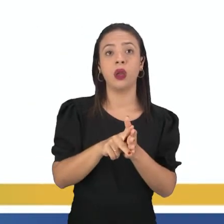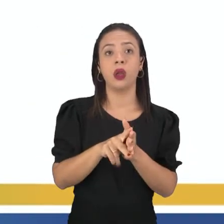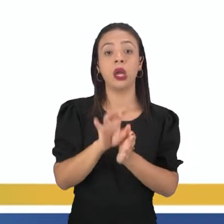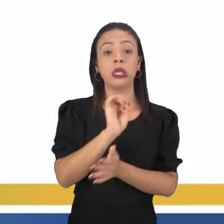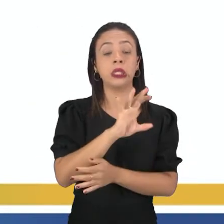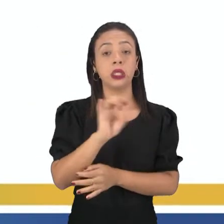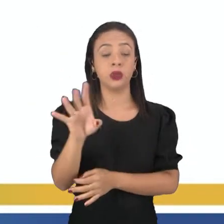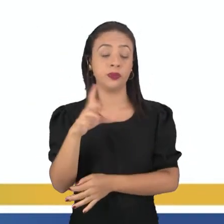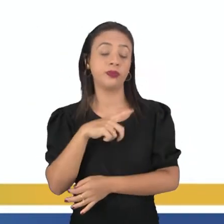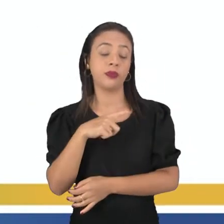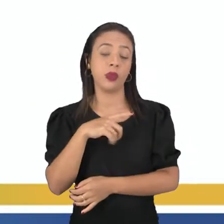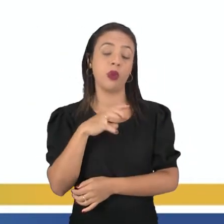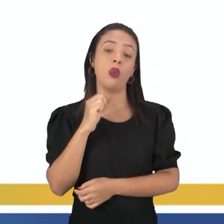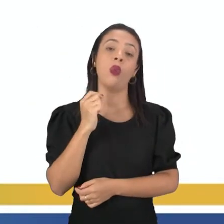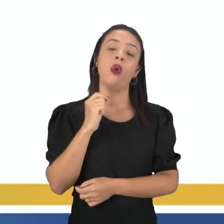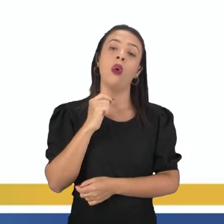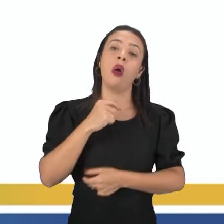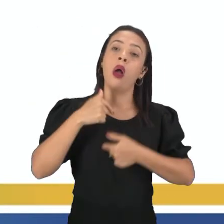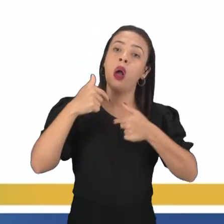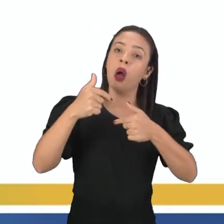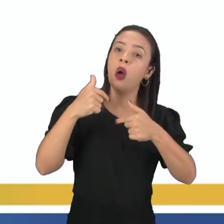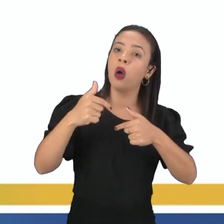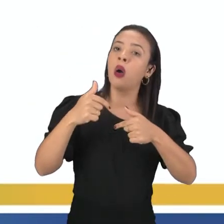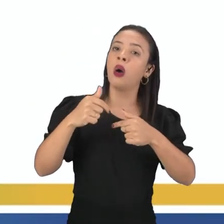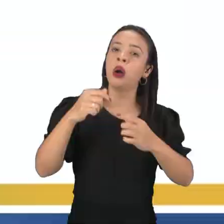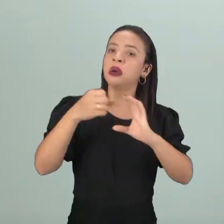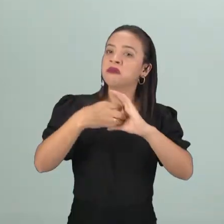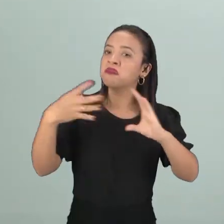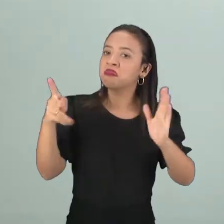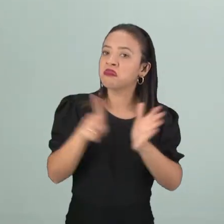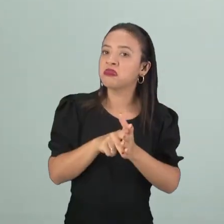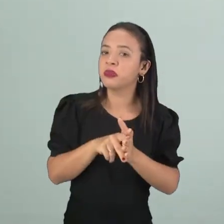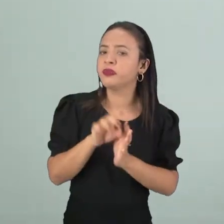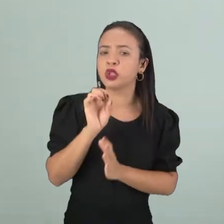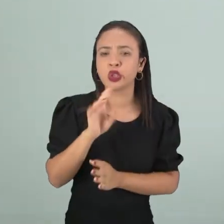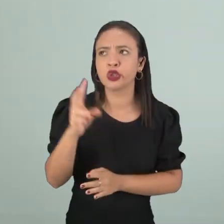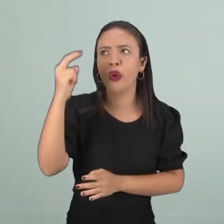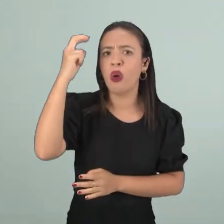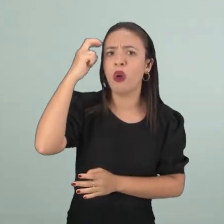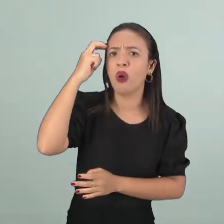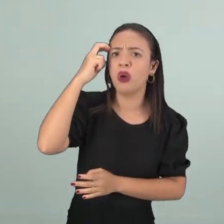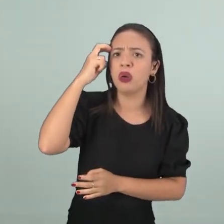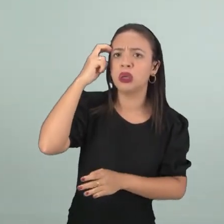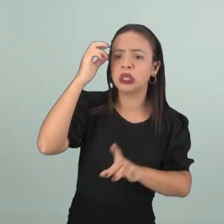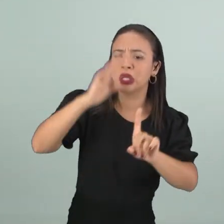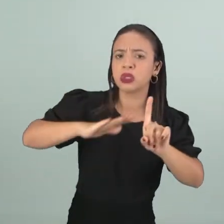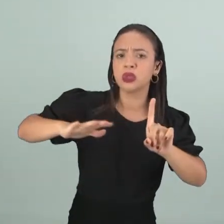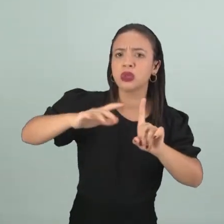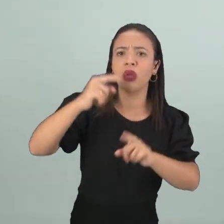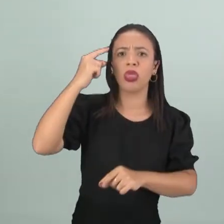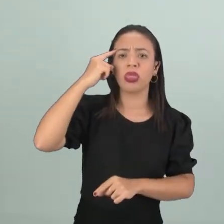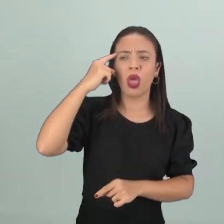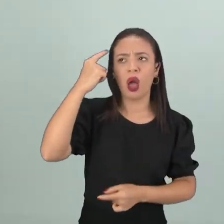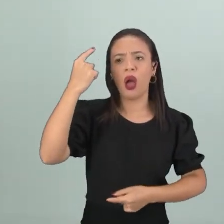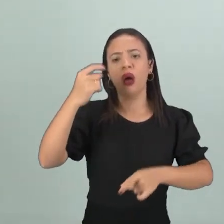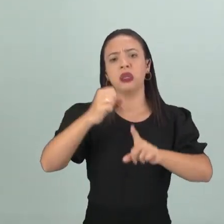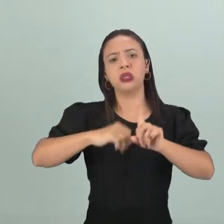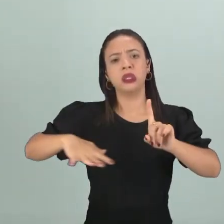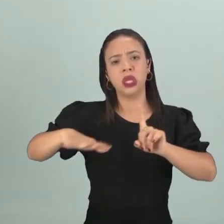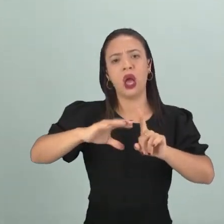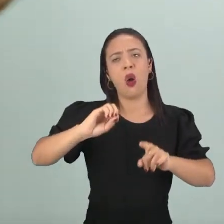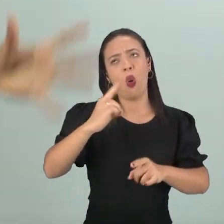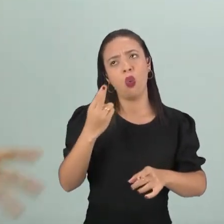vai defender um aspecto, como a gente falou, o iluminismo não ficou só no pensamento social ou no pensamento econômico, ele